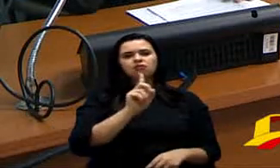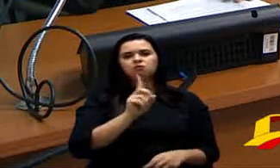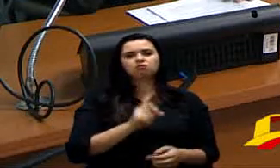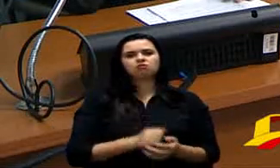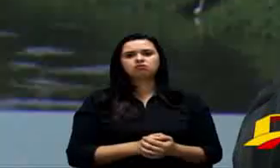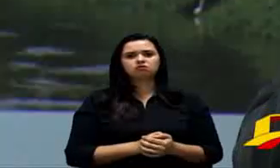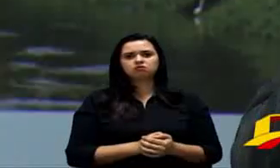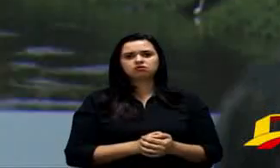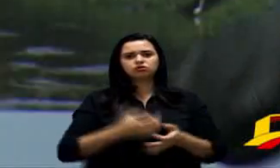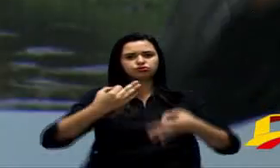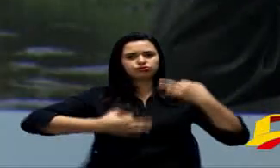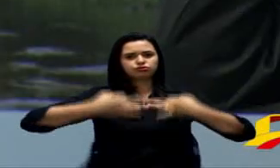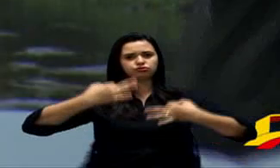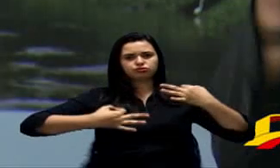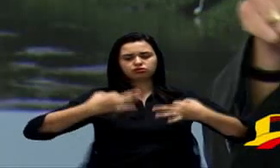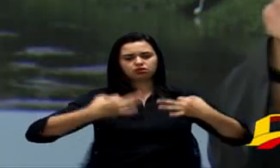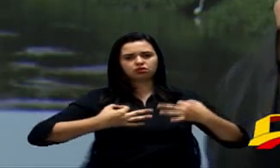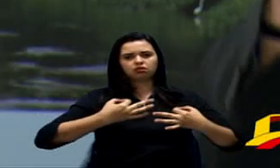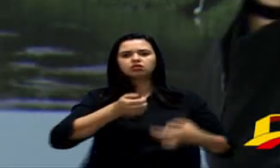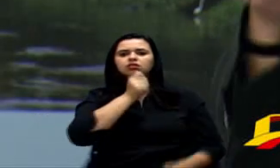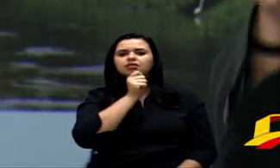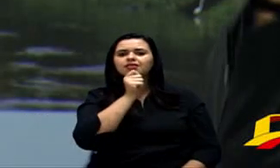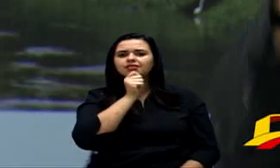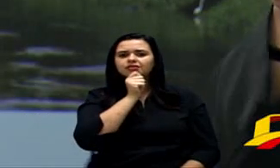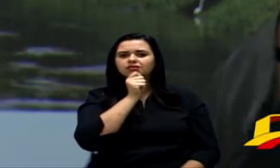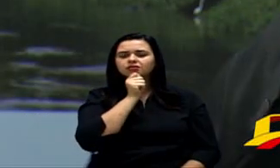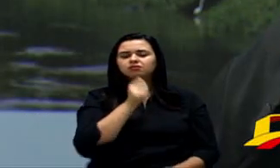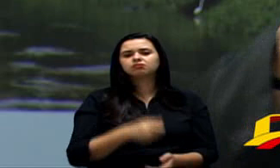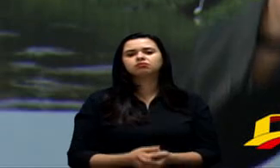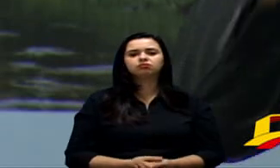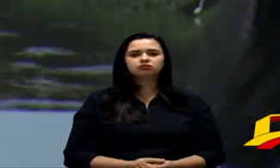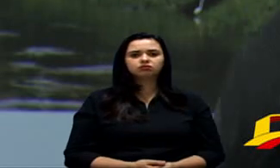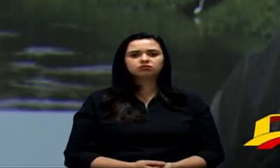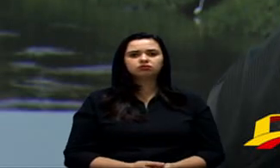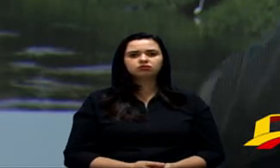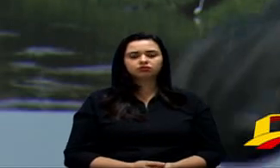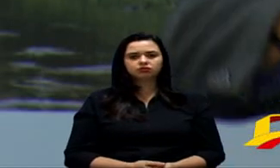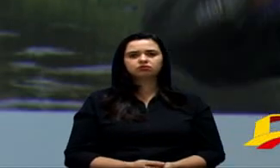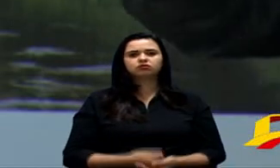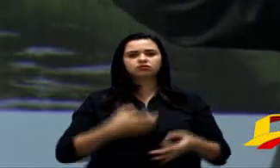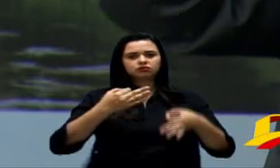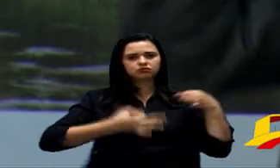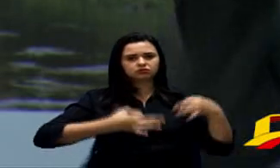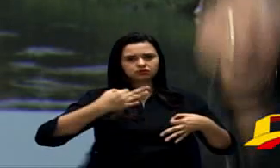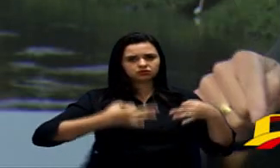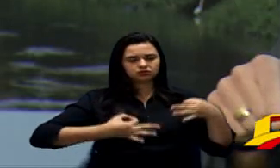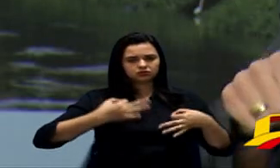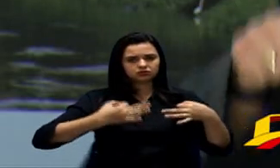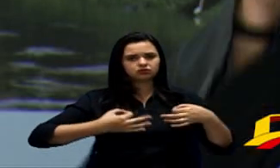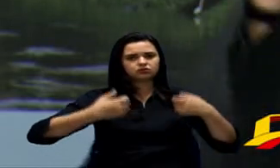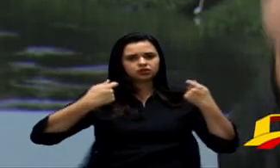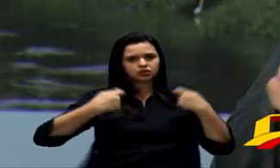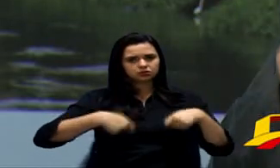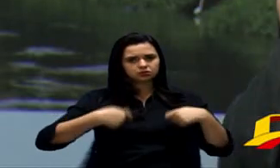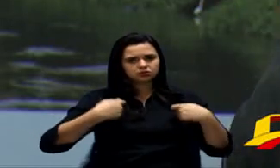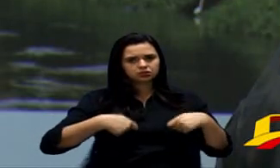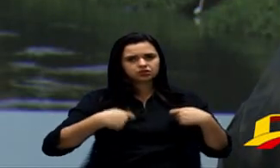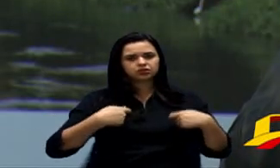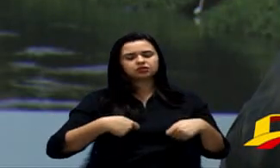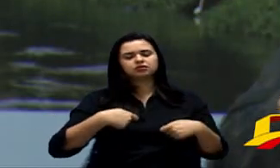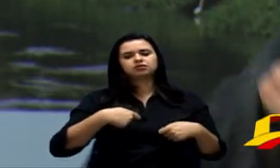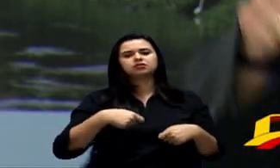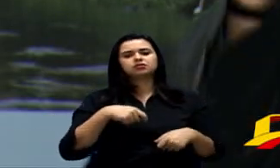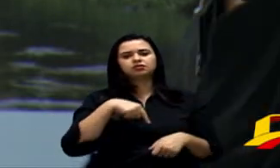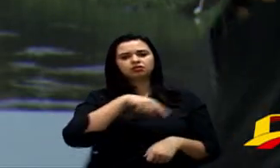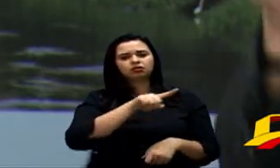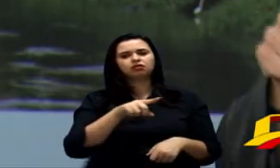foi julgada. A magistratura, o Poder Judiciário, que coloque lá peritos